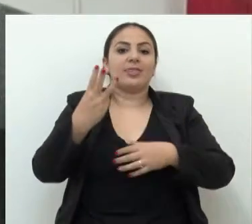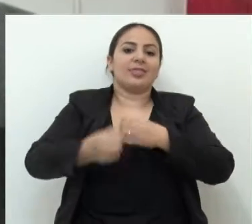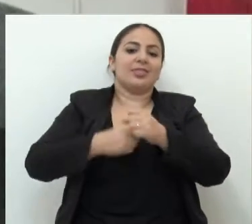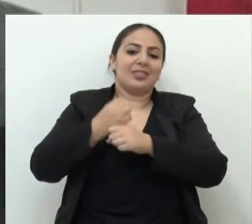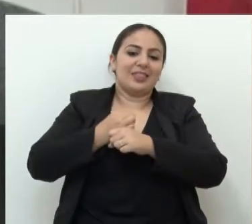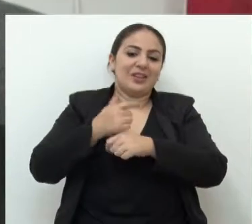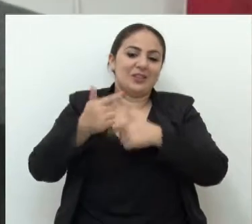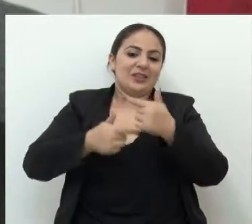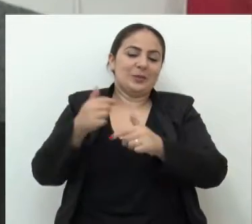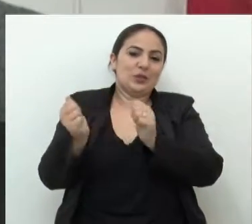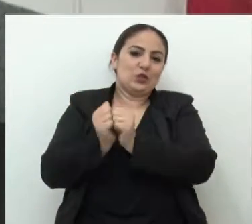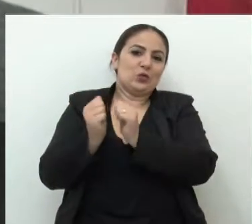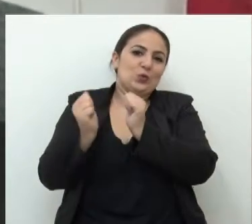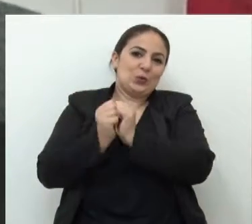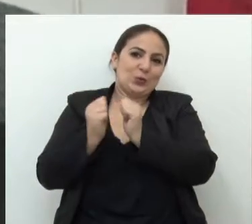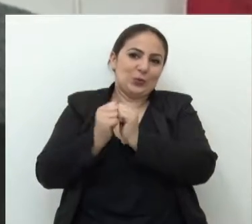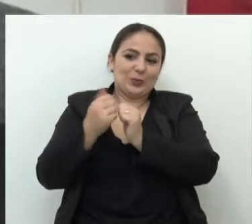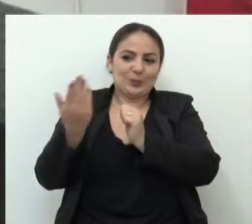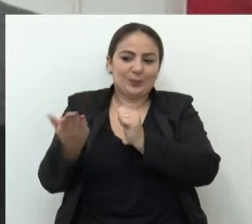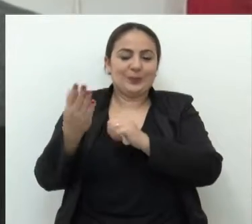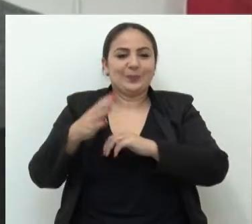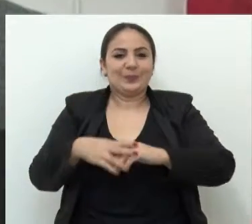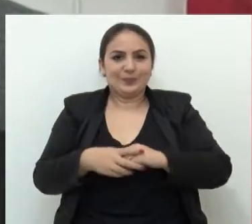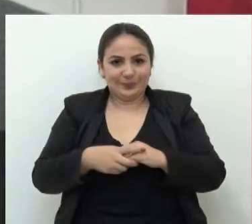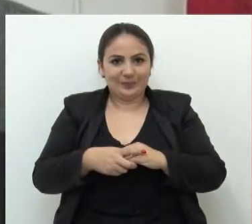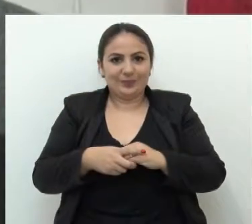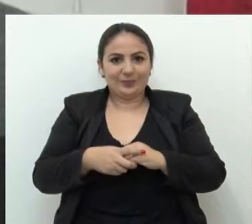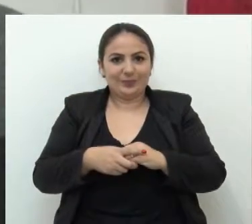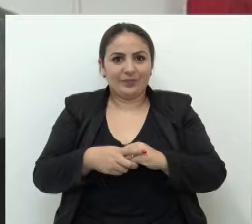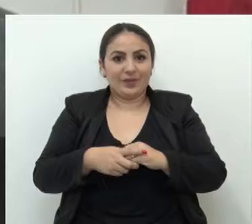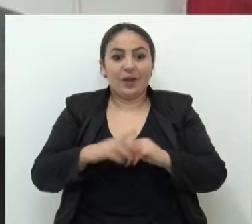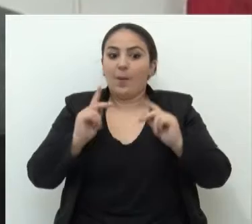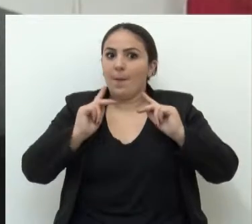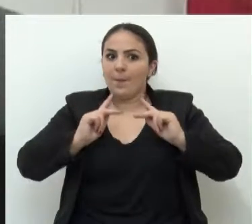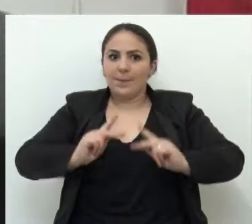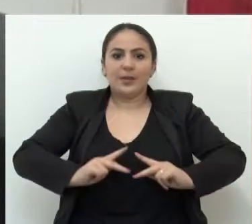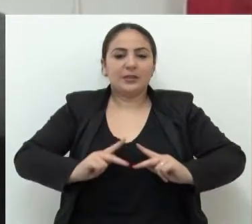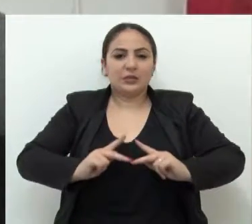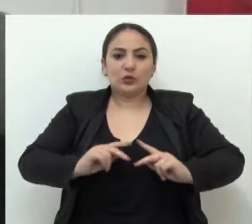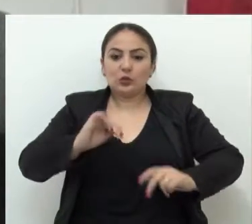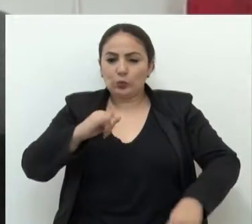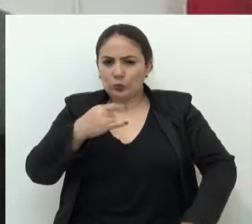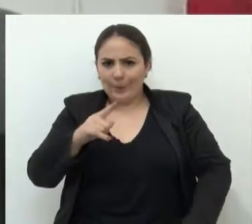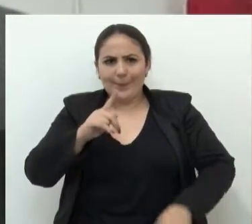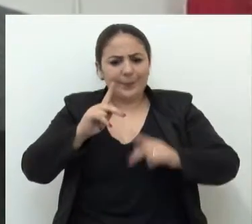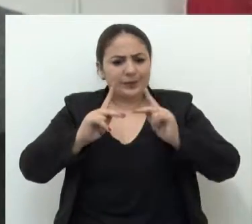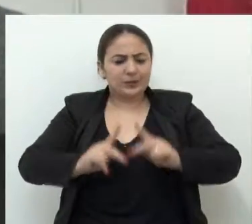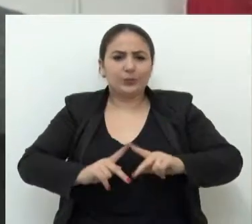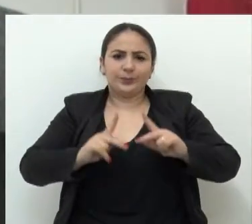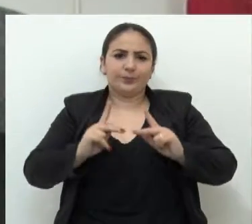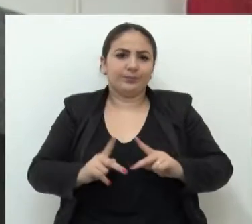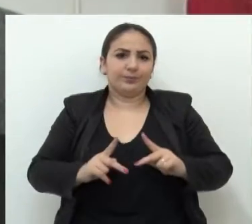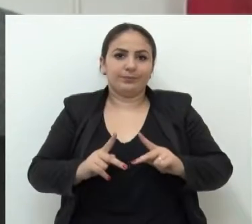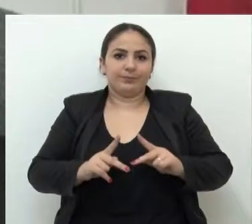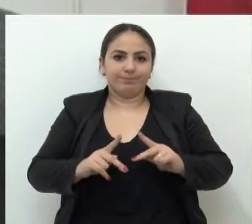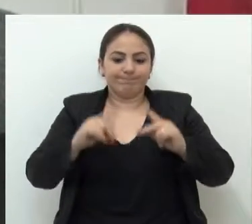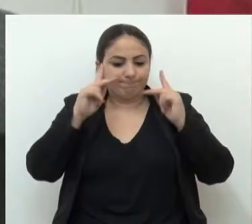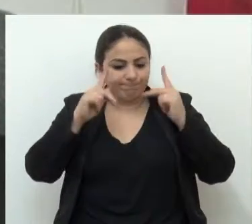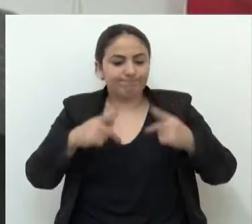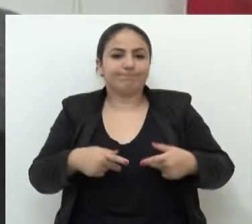E estamos aí há 3 anos já junto com ele, e é uma pessoa, o João é uma